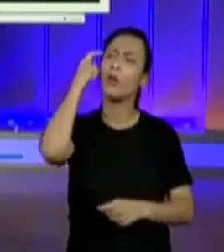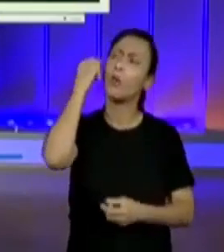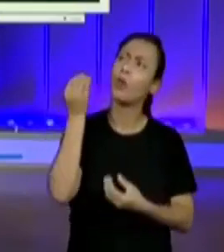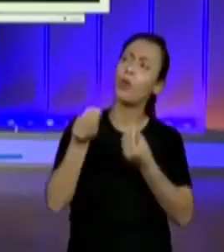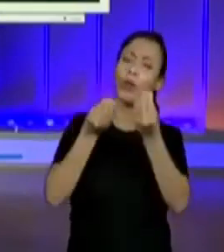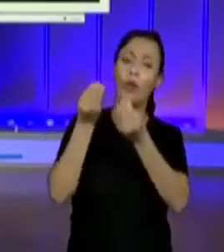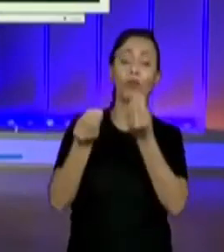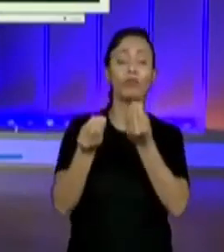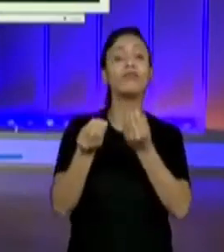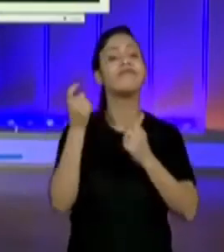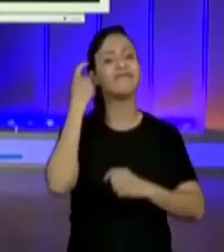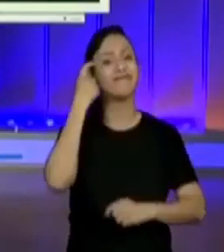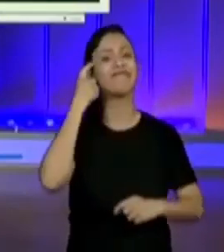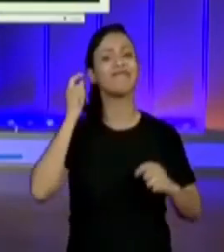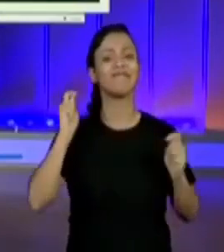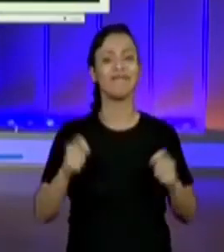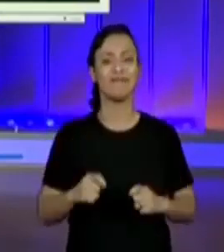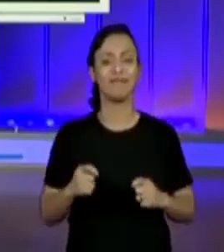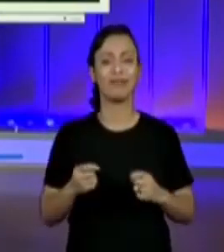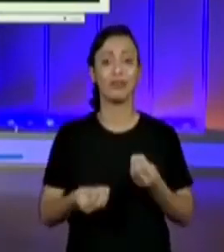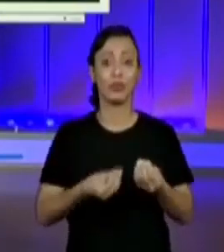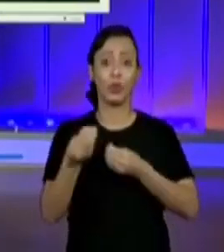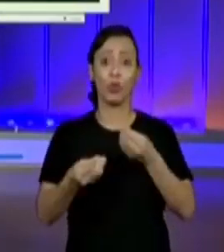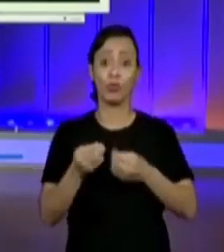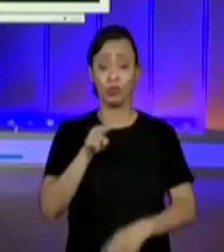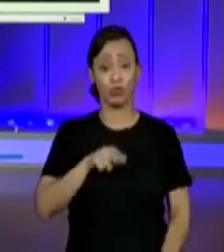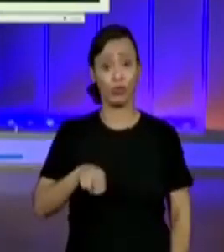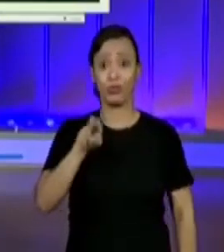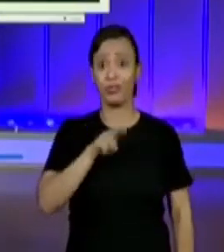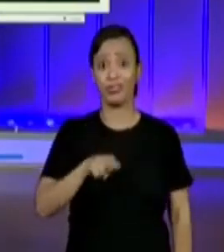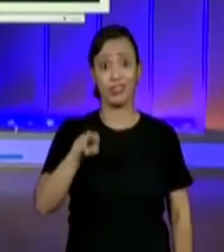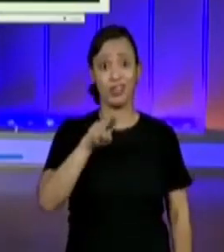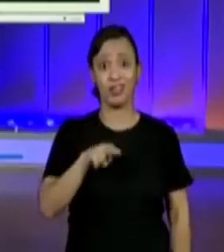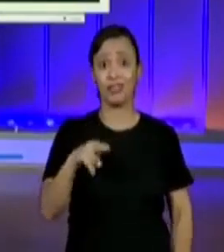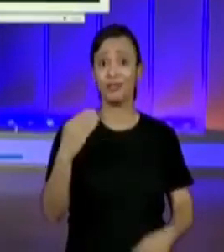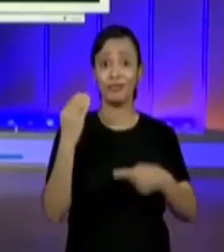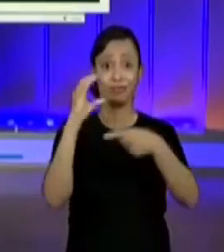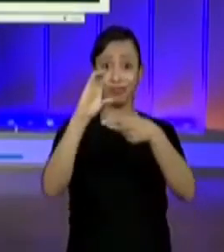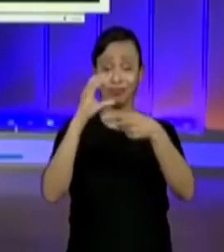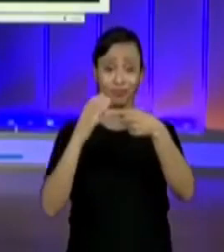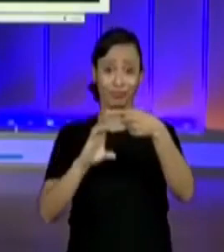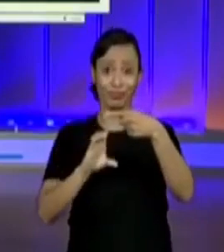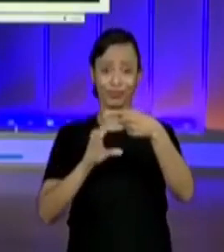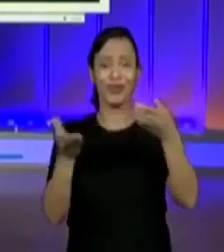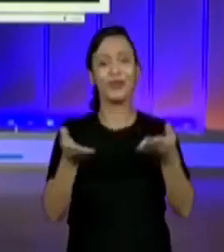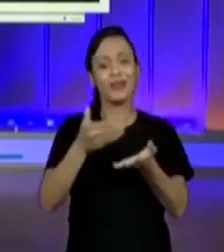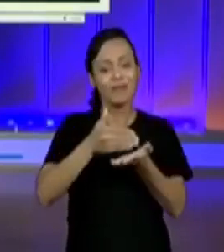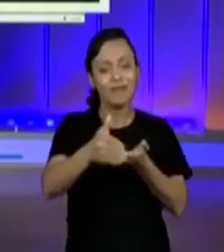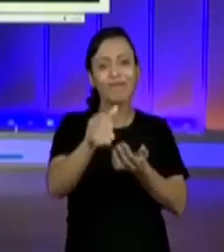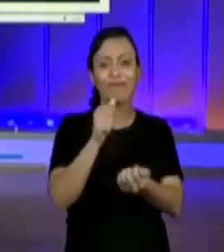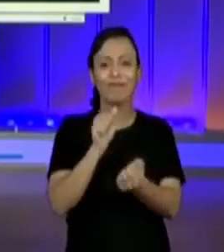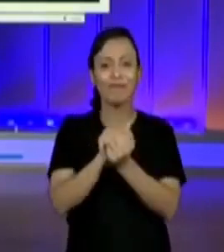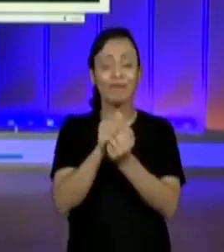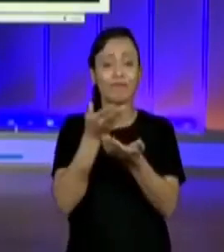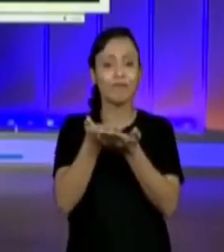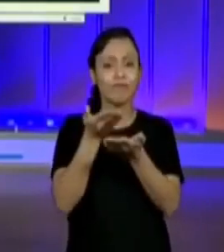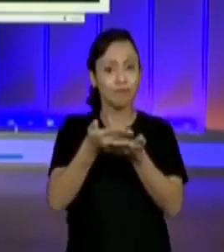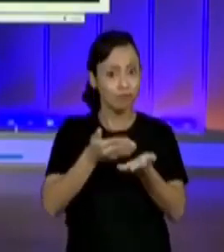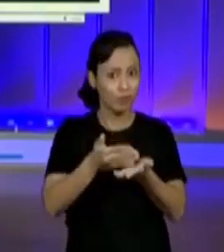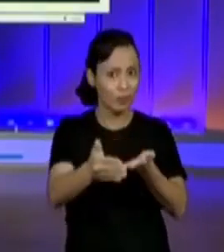partes desse todo por meio das frações é o que nós estudaremos juntos nessa